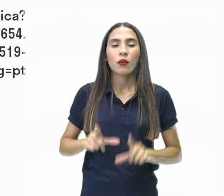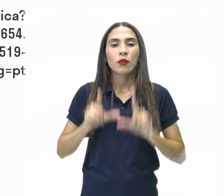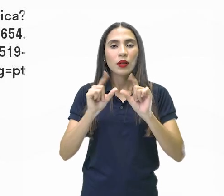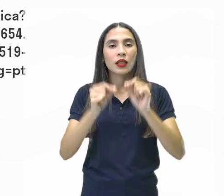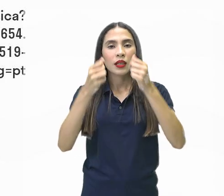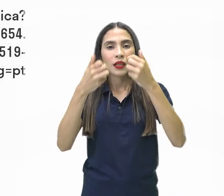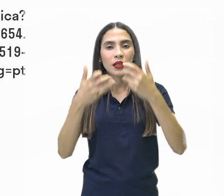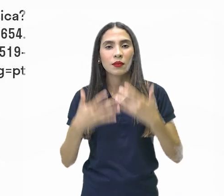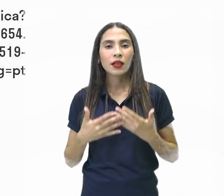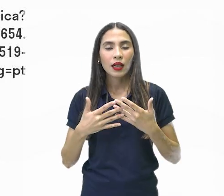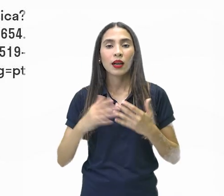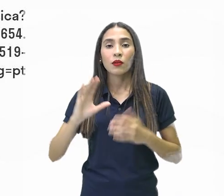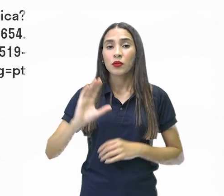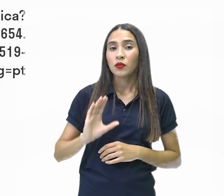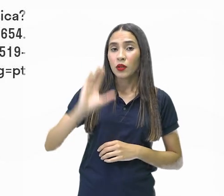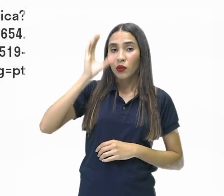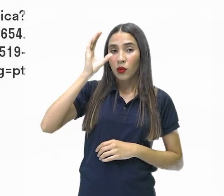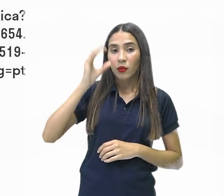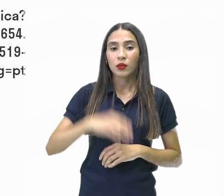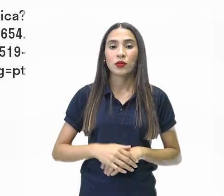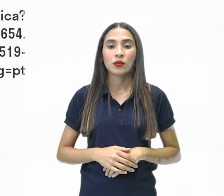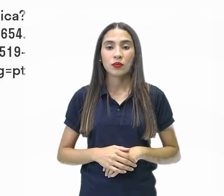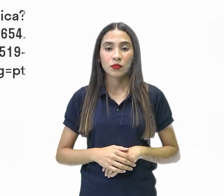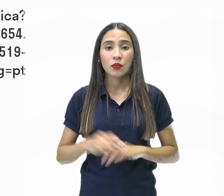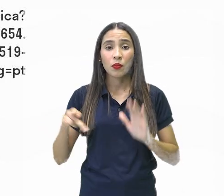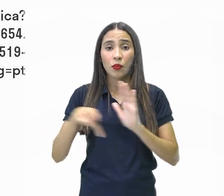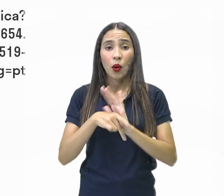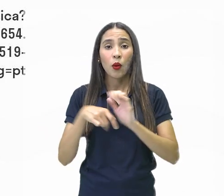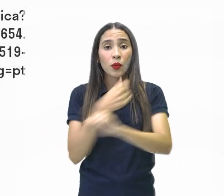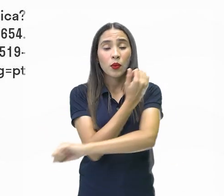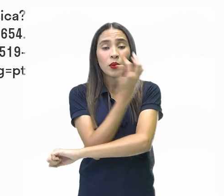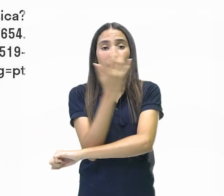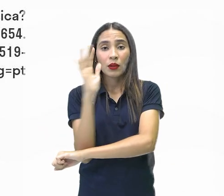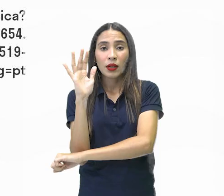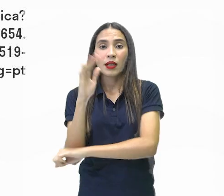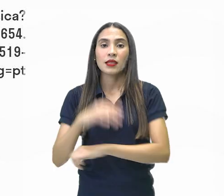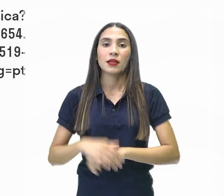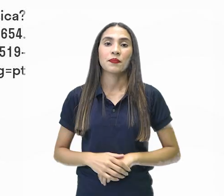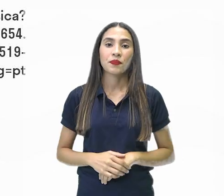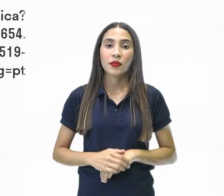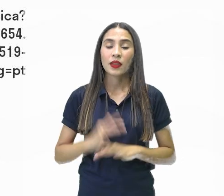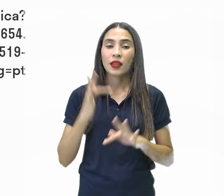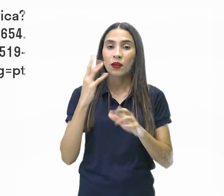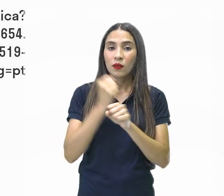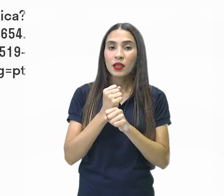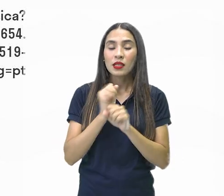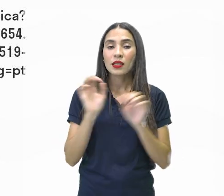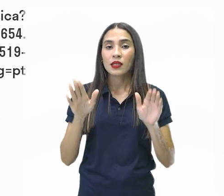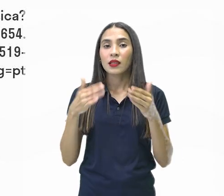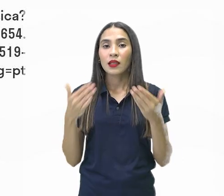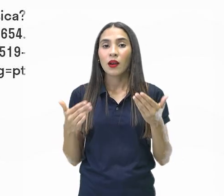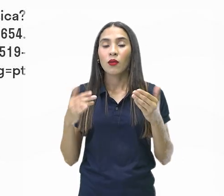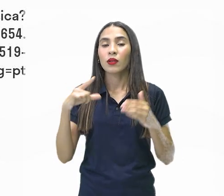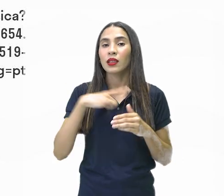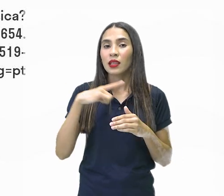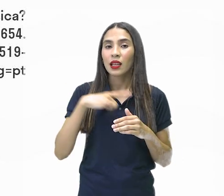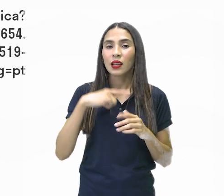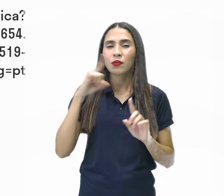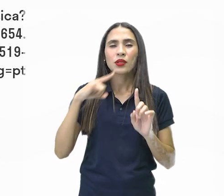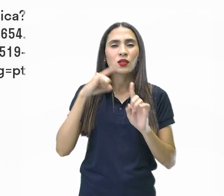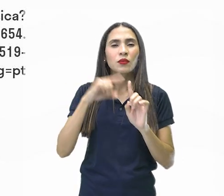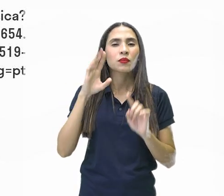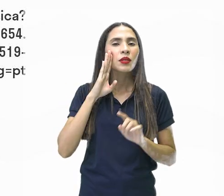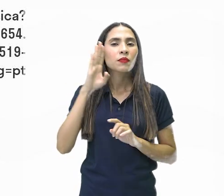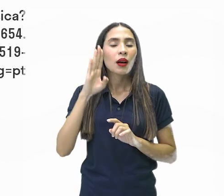procura explicar os fenômenos da natureza, né? A física, então, ela tem